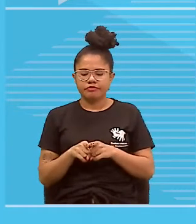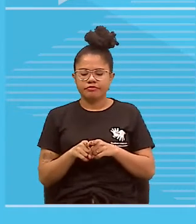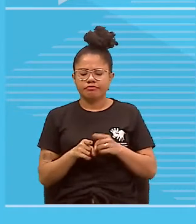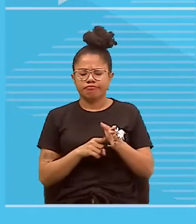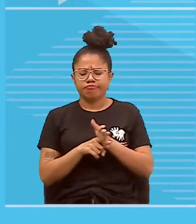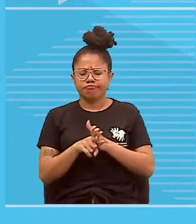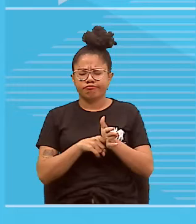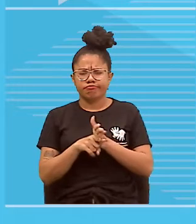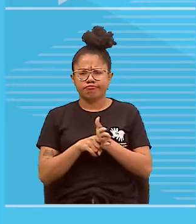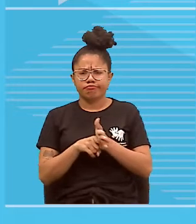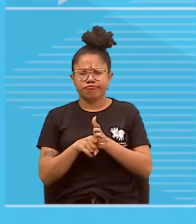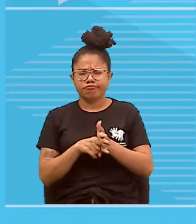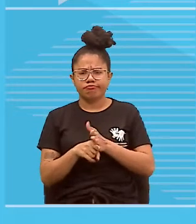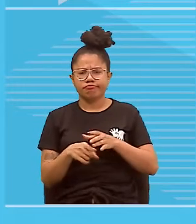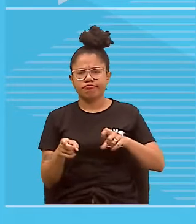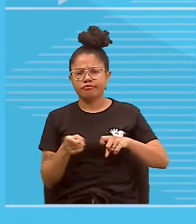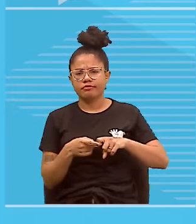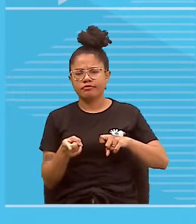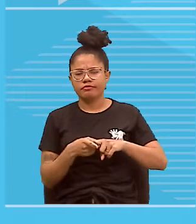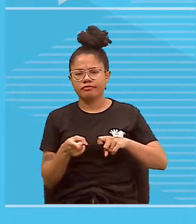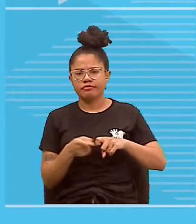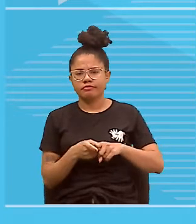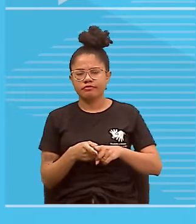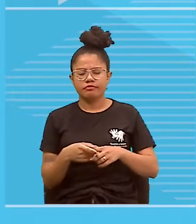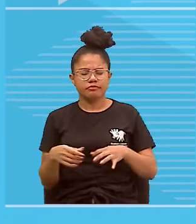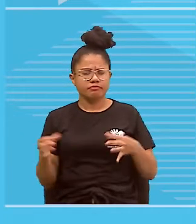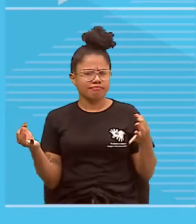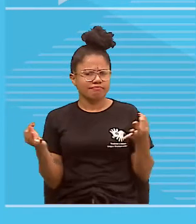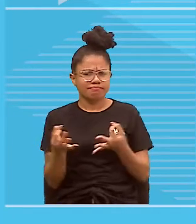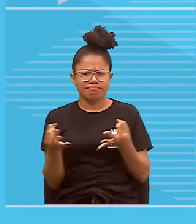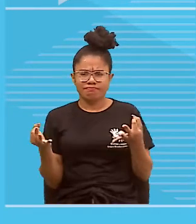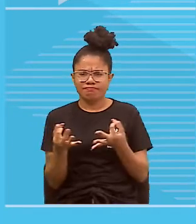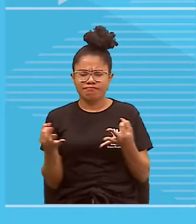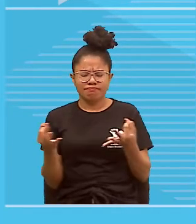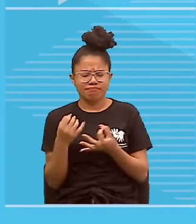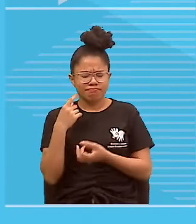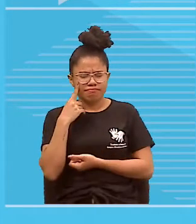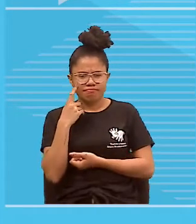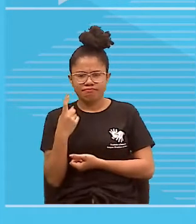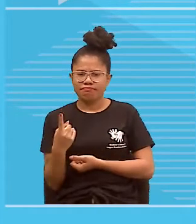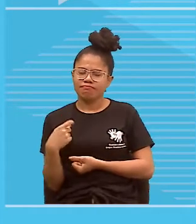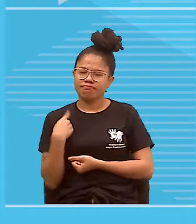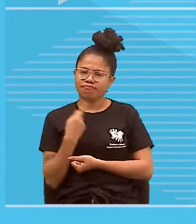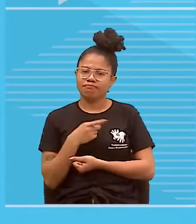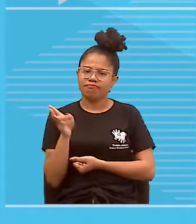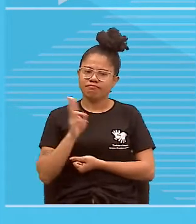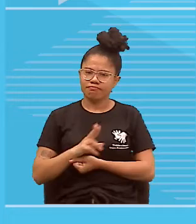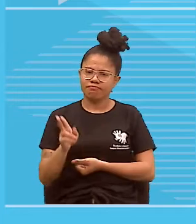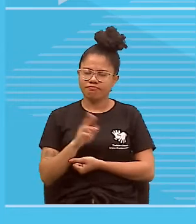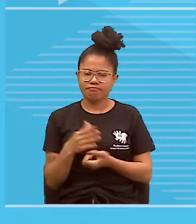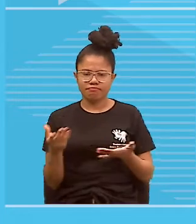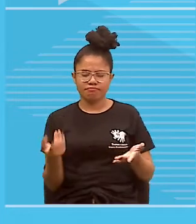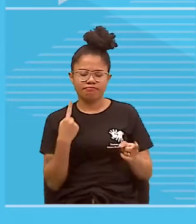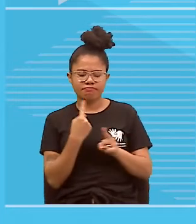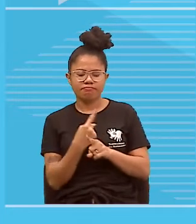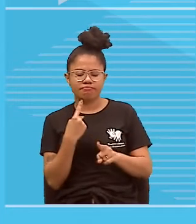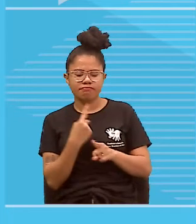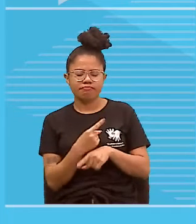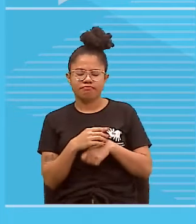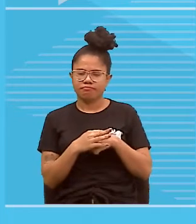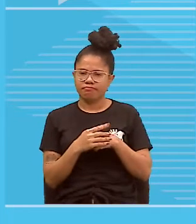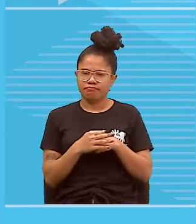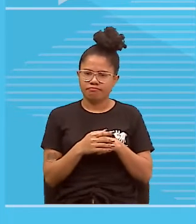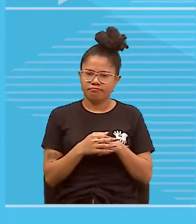eles faziam tomografia coisas incríveis né que a gente usa hoje no diagnóstico de doenças